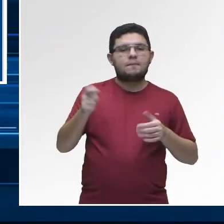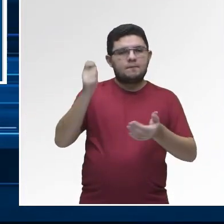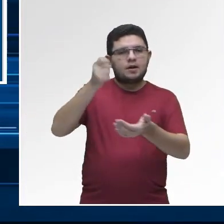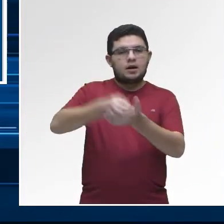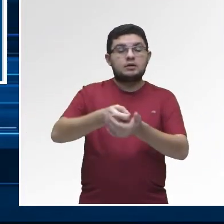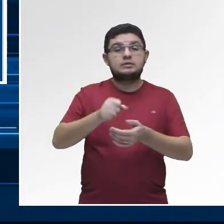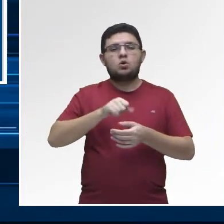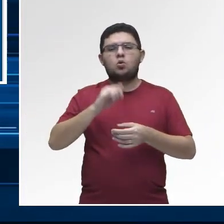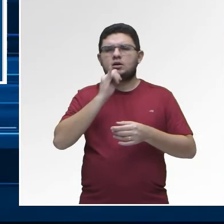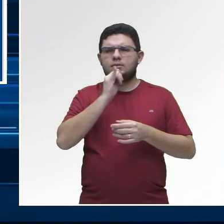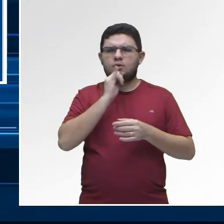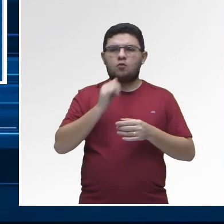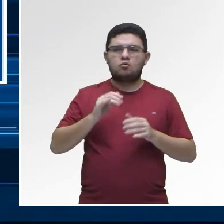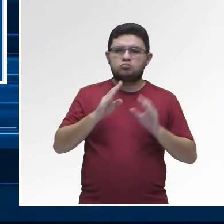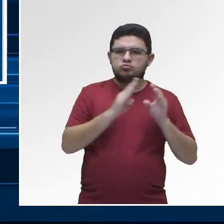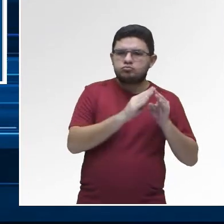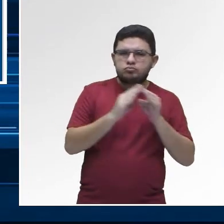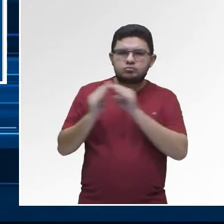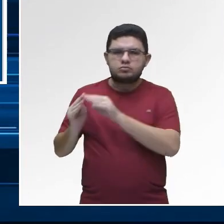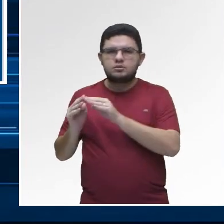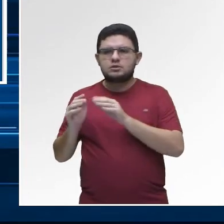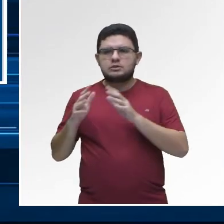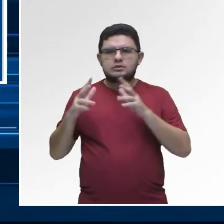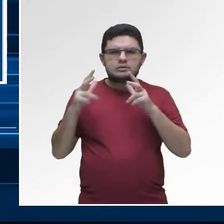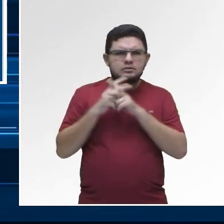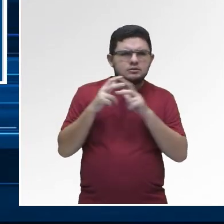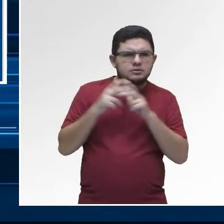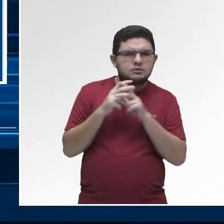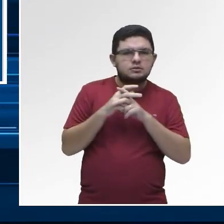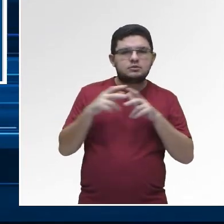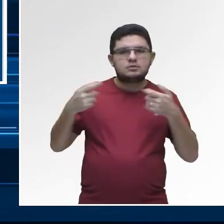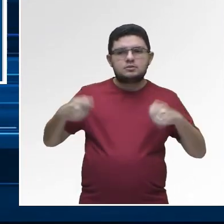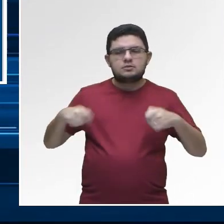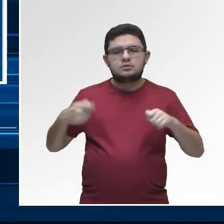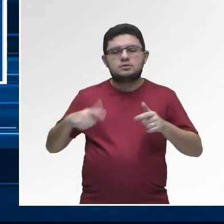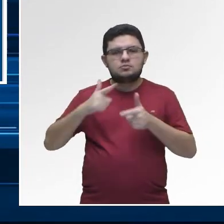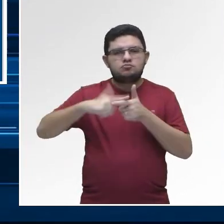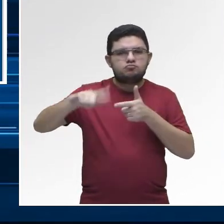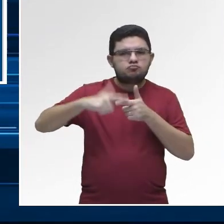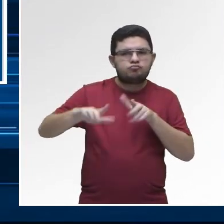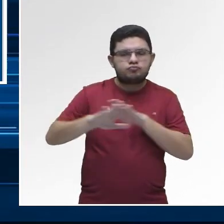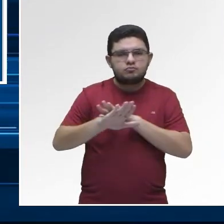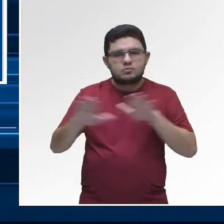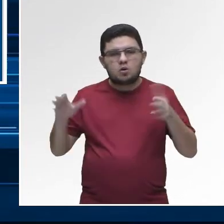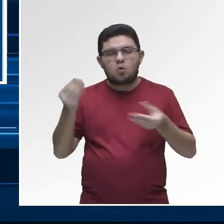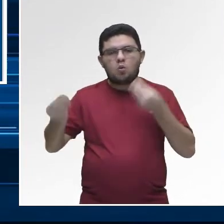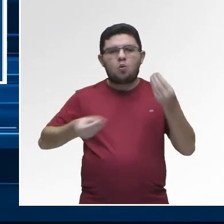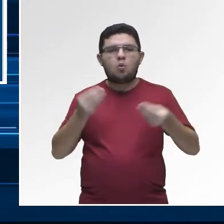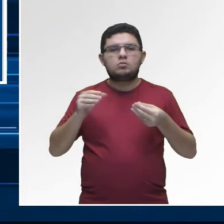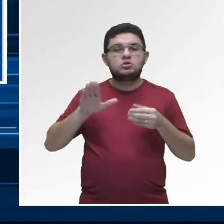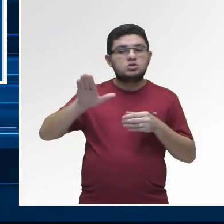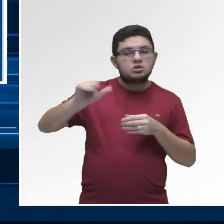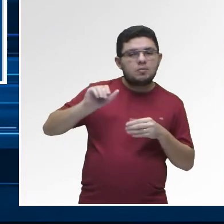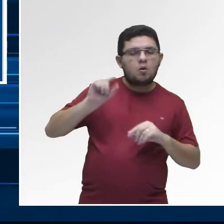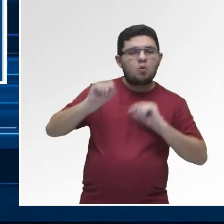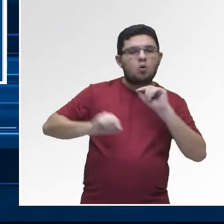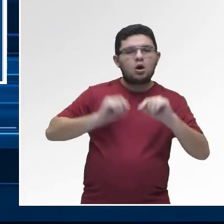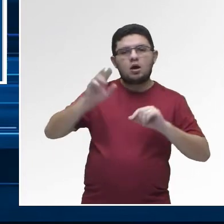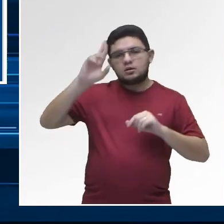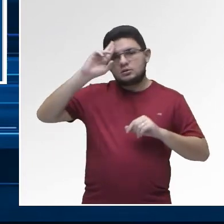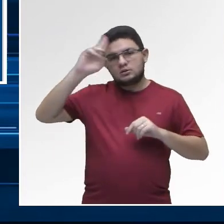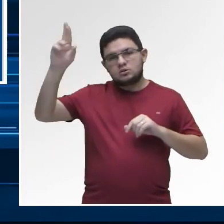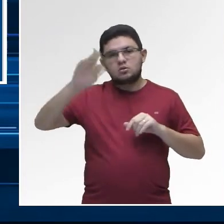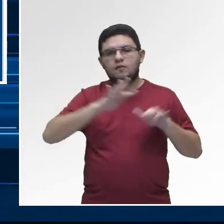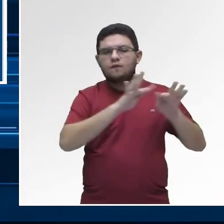outro servo e tal, a discussão, você tinha que resolver esse problema. Como é que você fazia? Você ia lá com o senhor, mas você